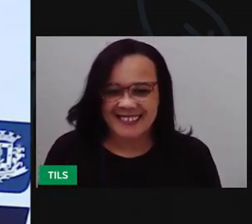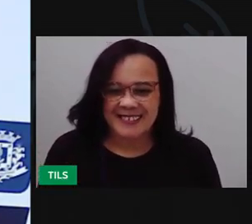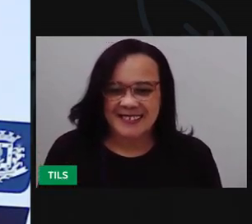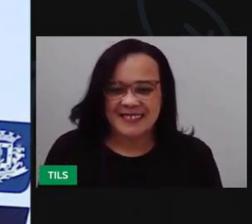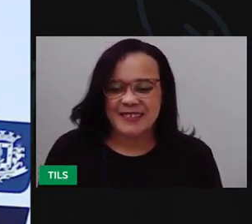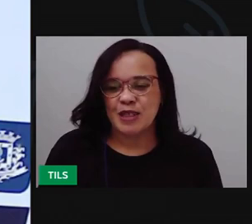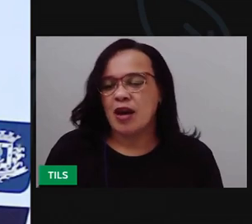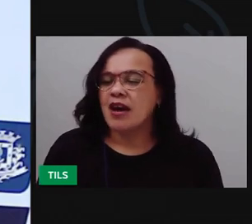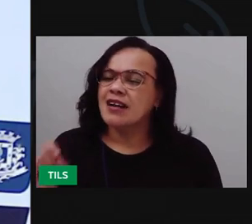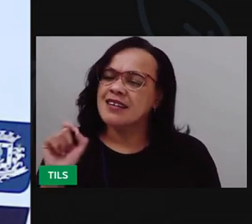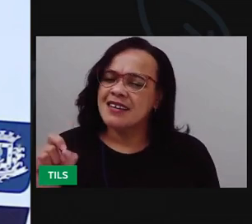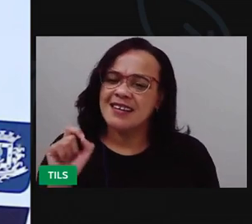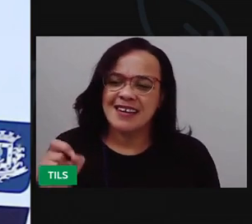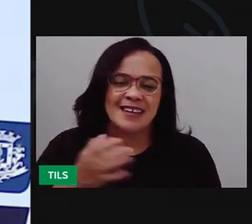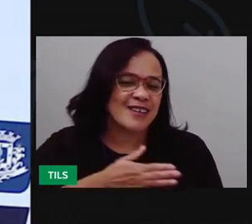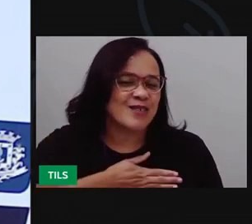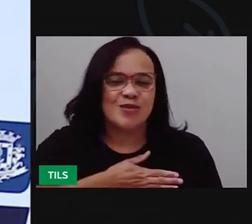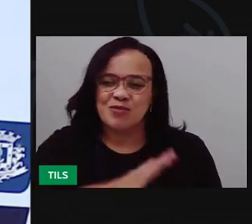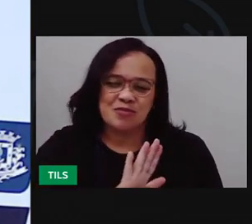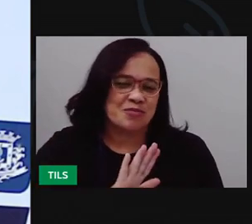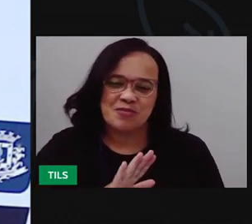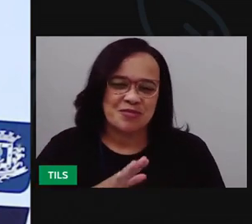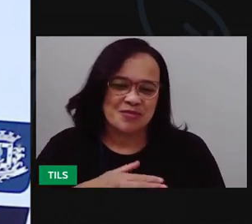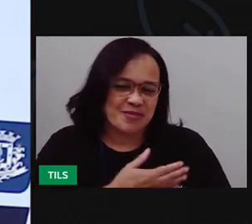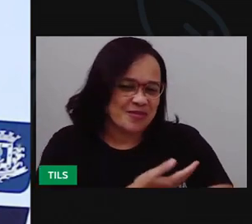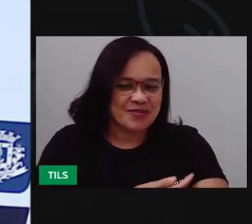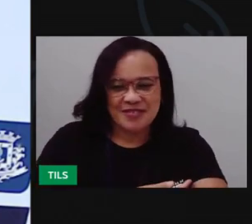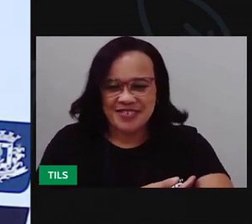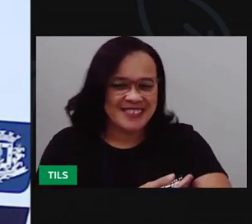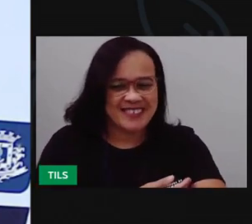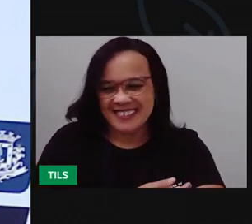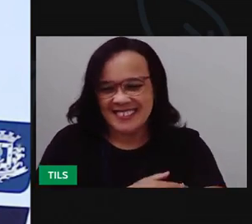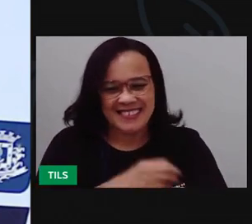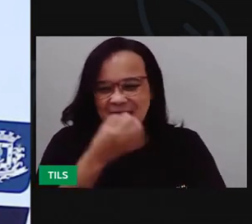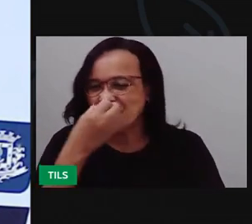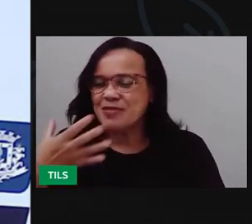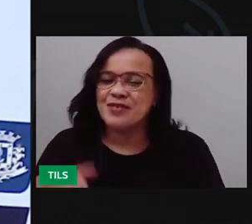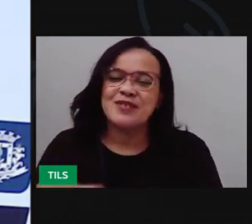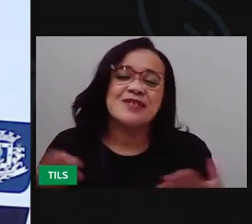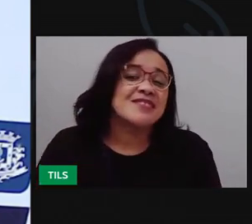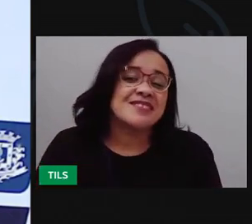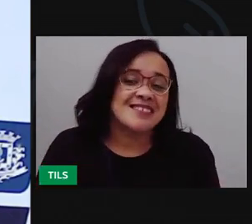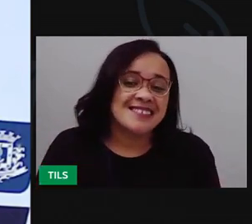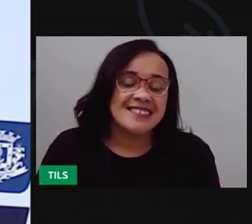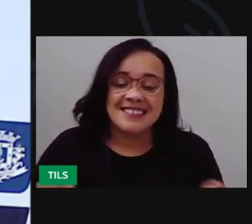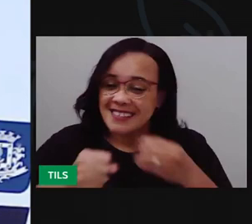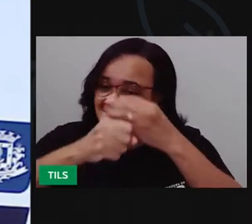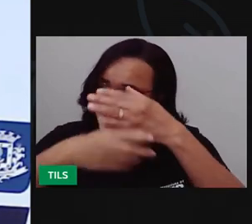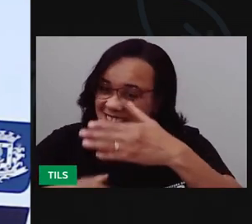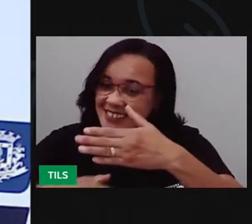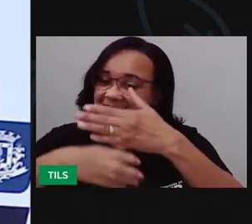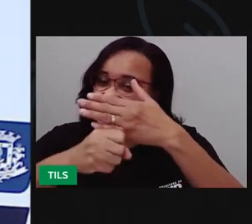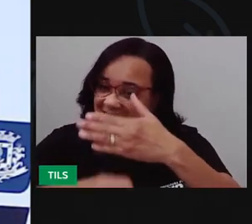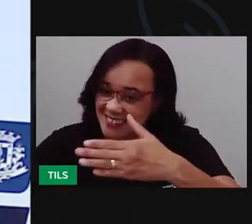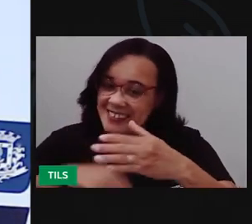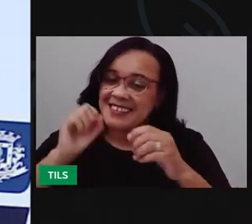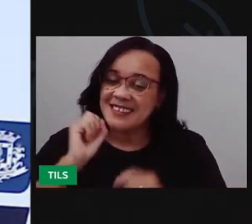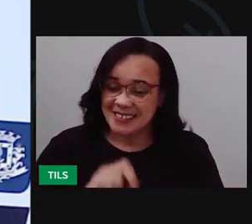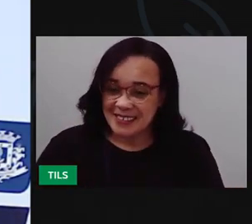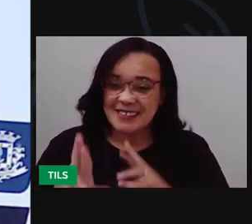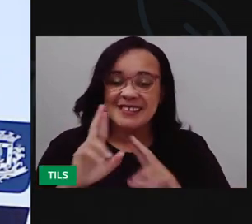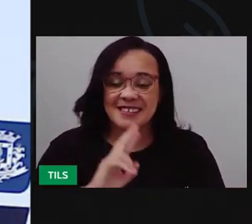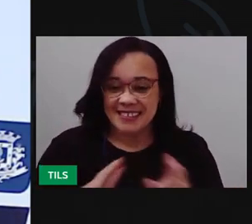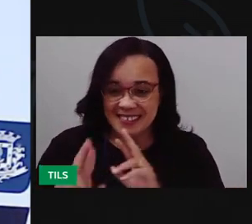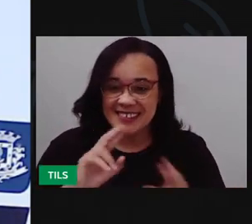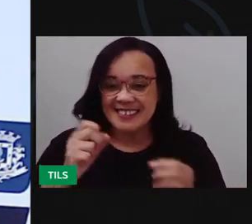Quem é que não gosta de um colinho? Conta aí para mim, escreva no chat ou peça ajuda para algum familiar